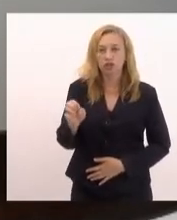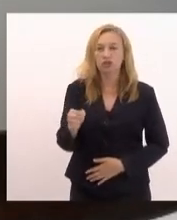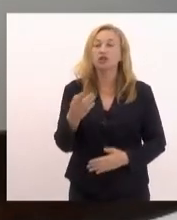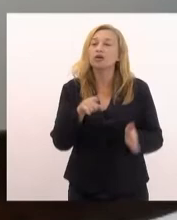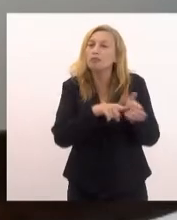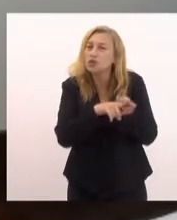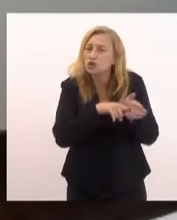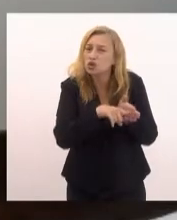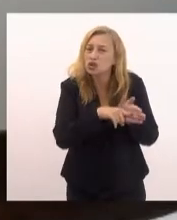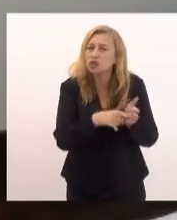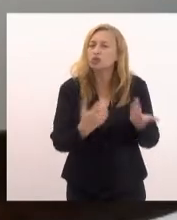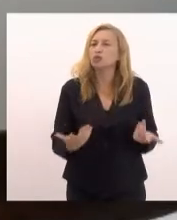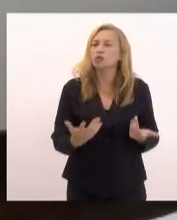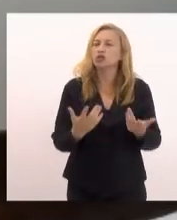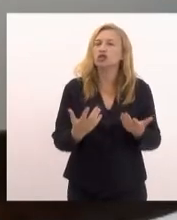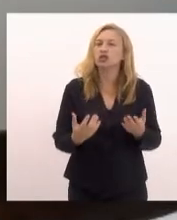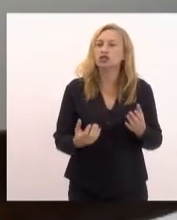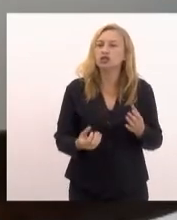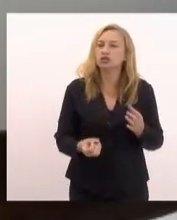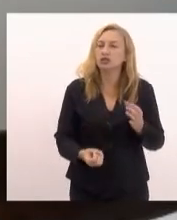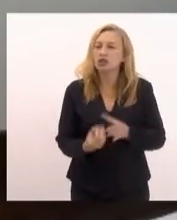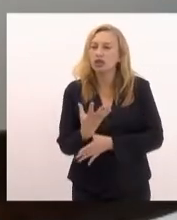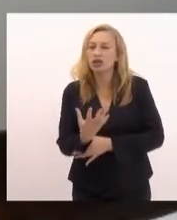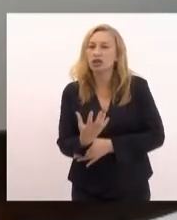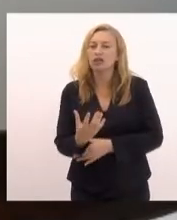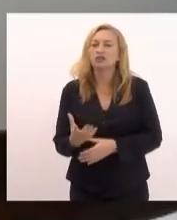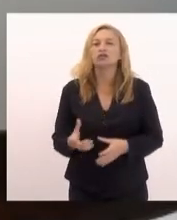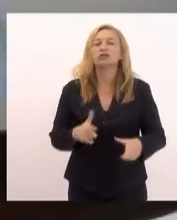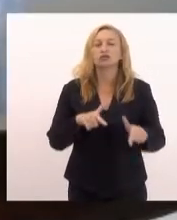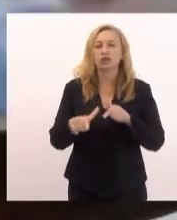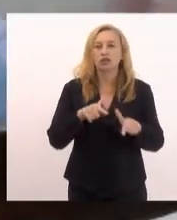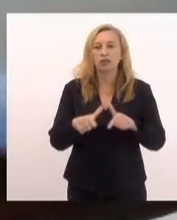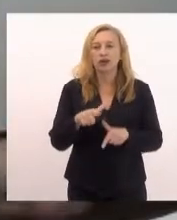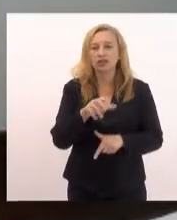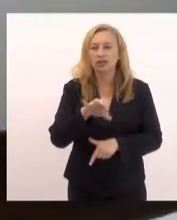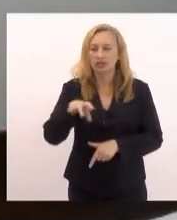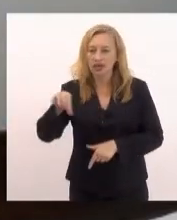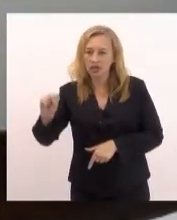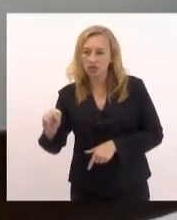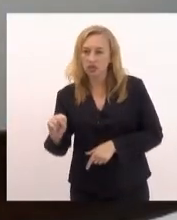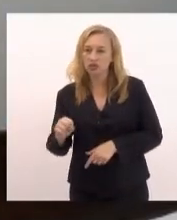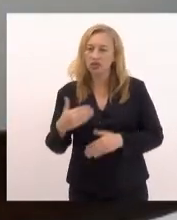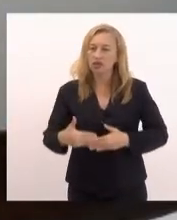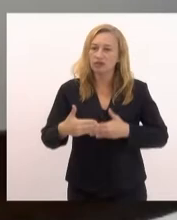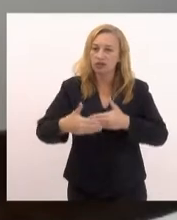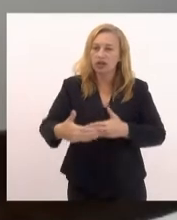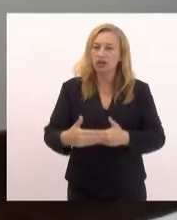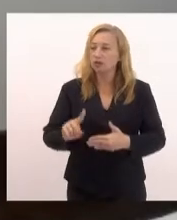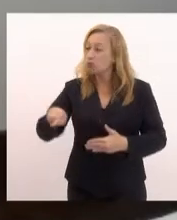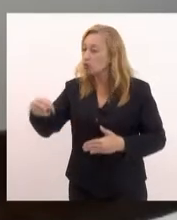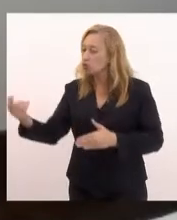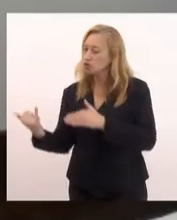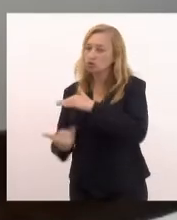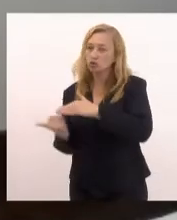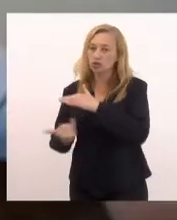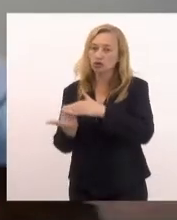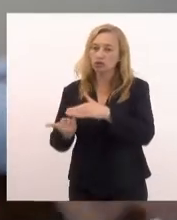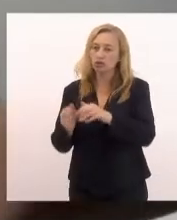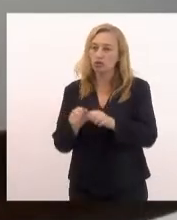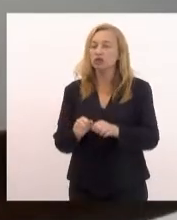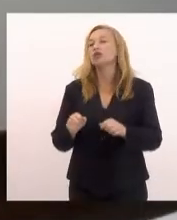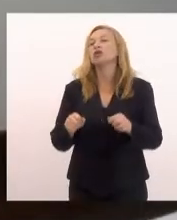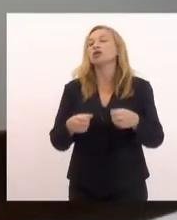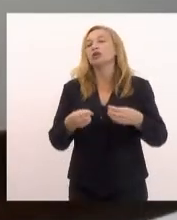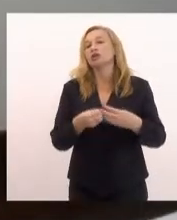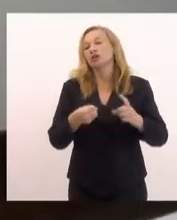que surgiram a partir do trabalho no CEASME e avançaram por outras instituições de ciência e pesquisa no